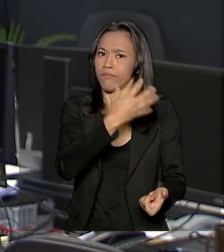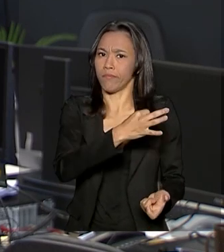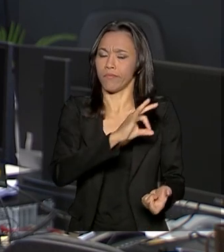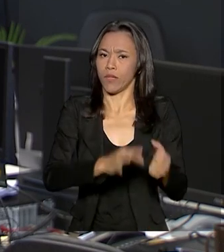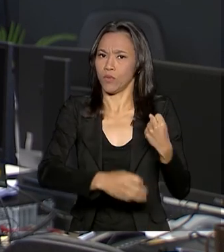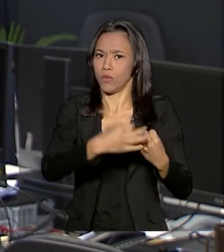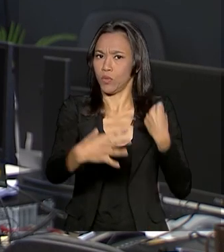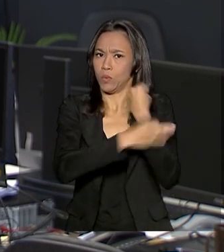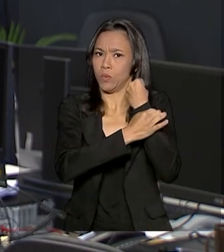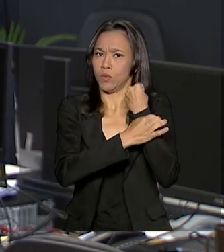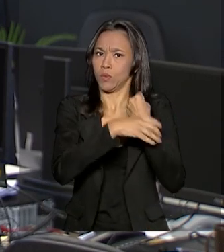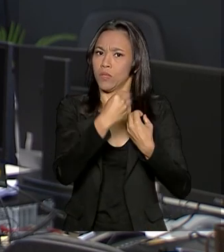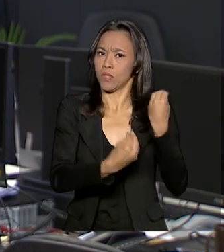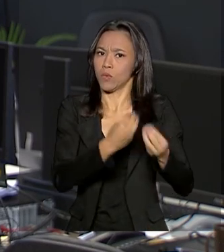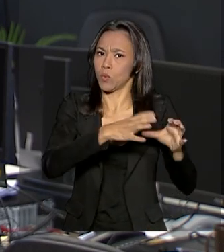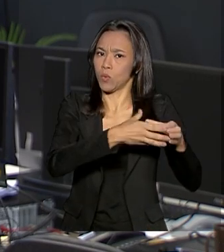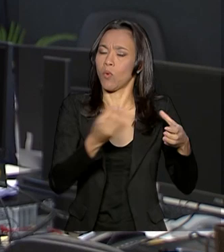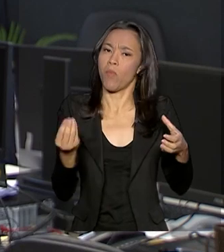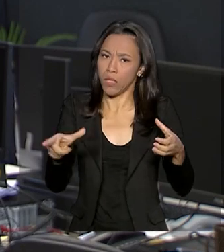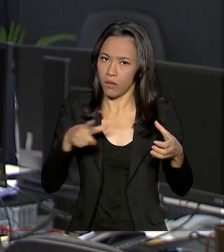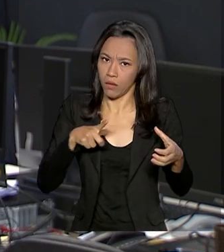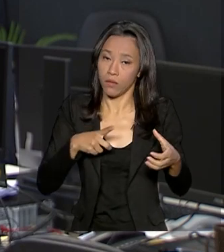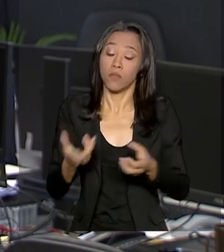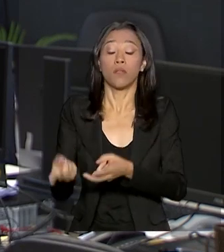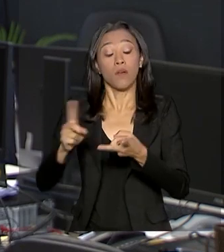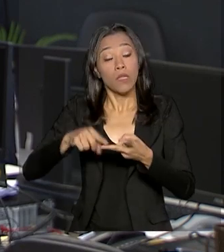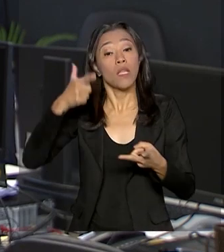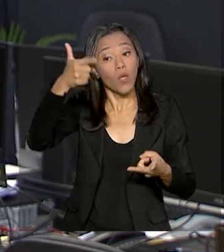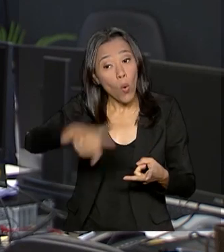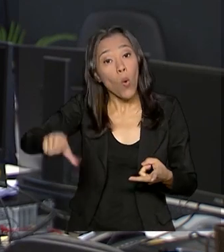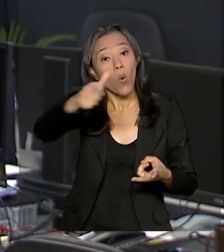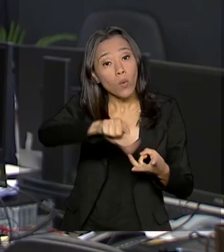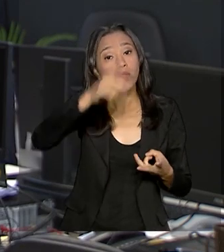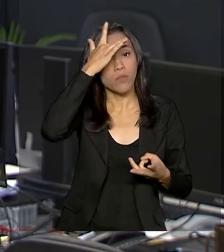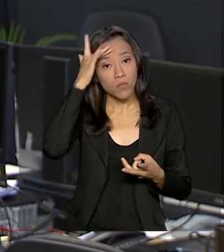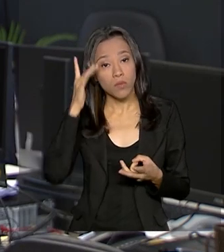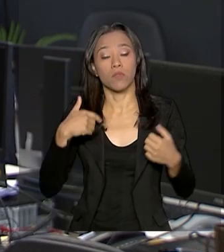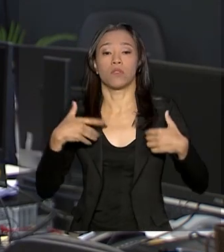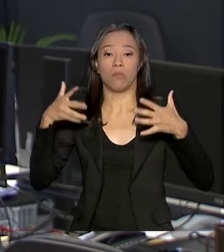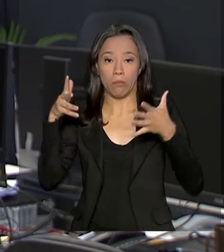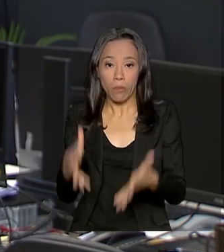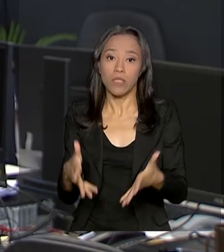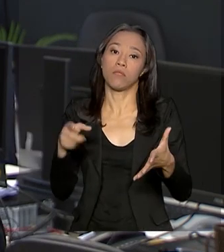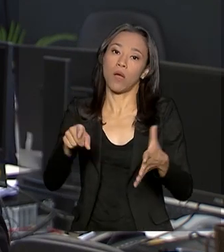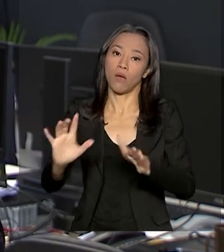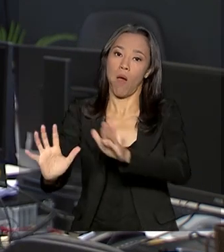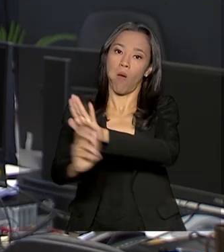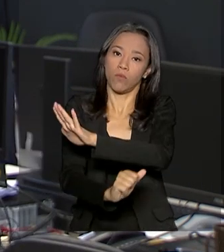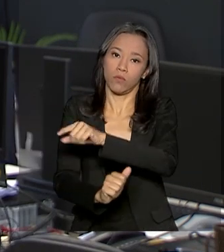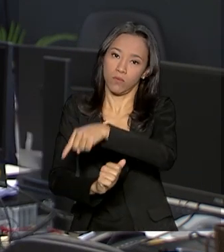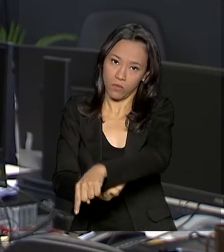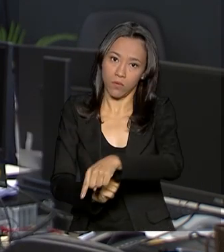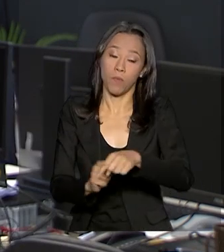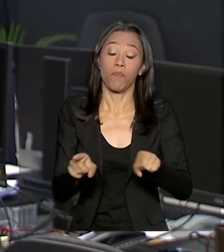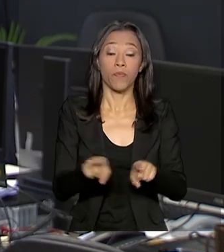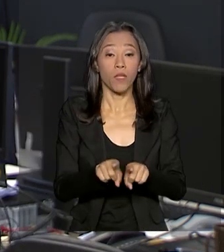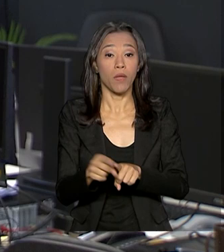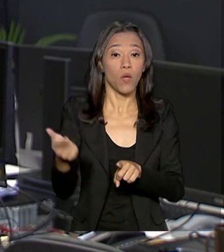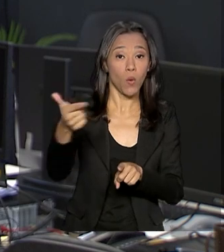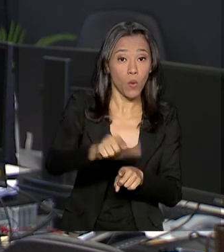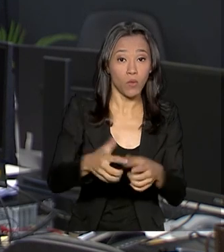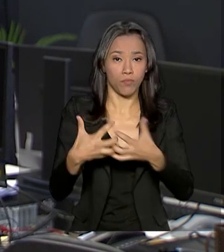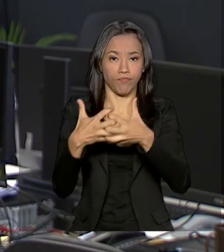continua porque a polícia ainda busca outros homens que participaram no crime ea carga de metal precioso